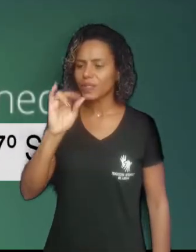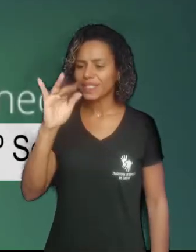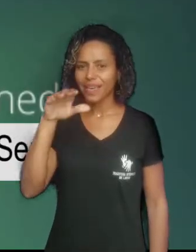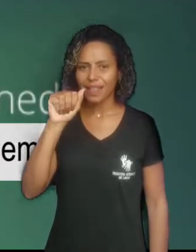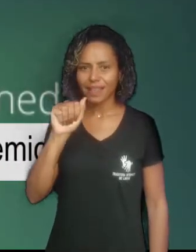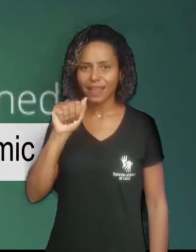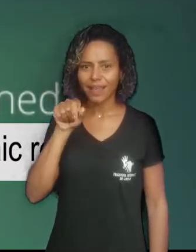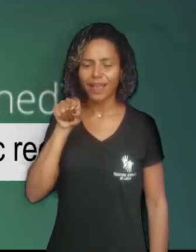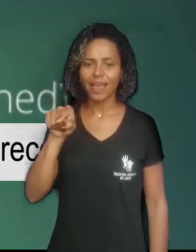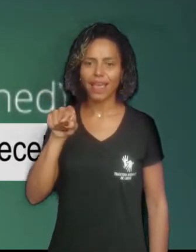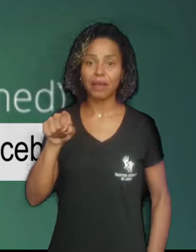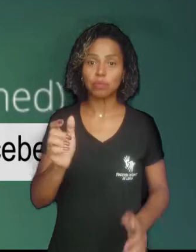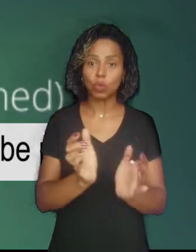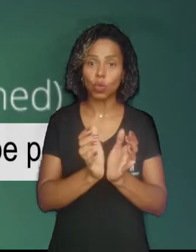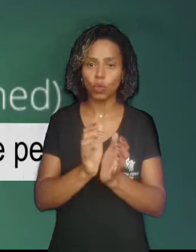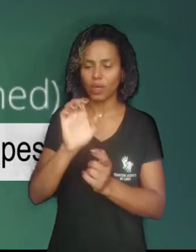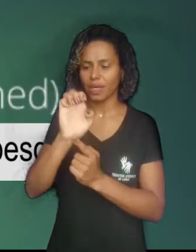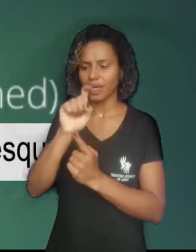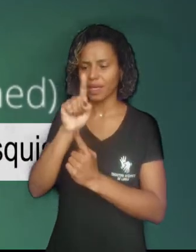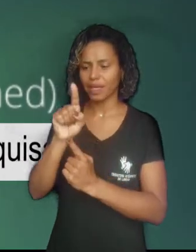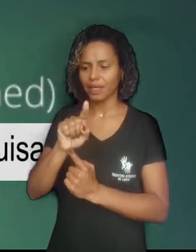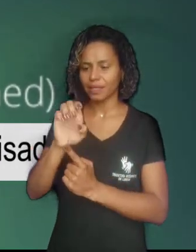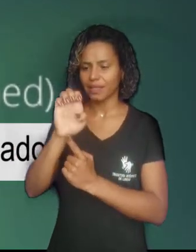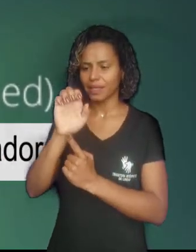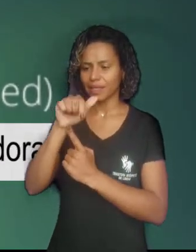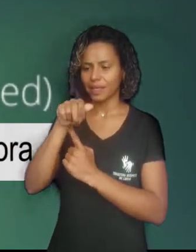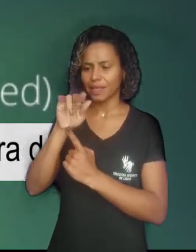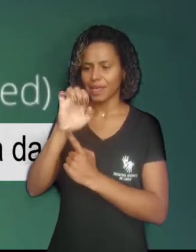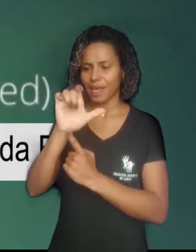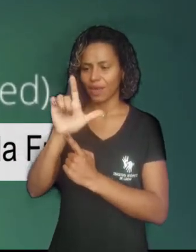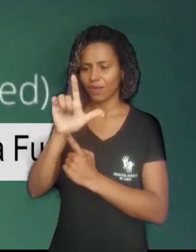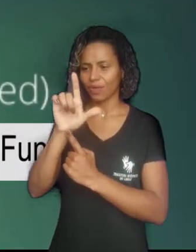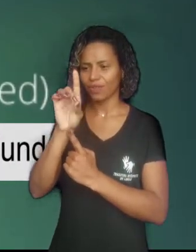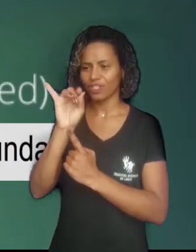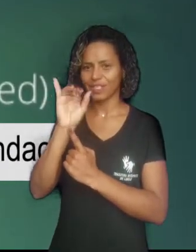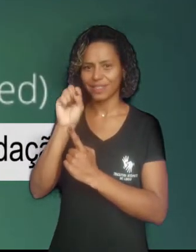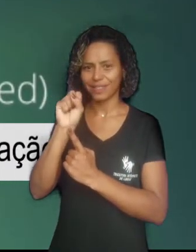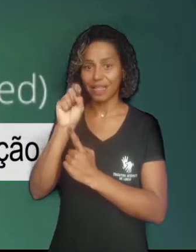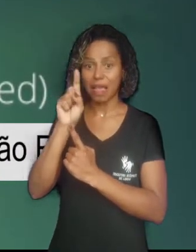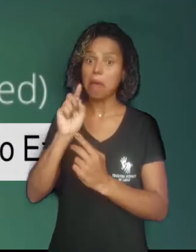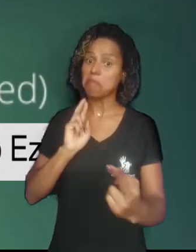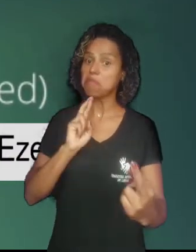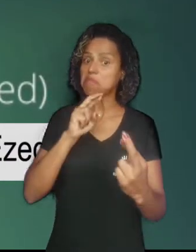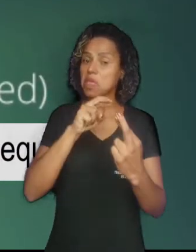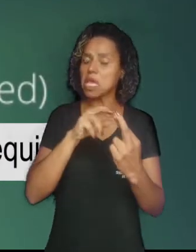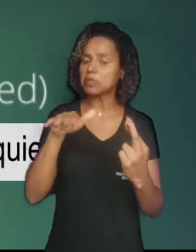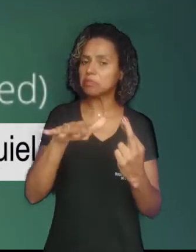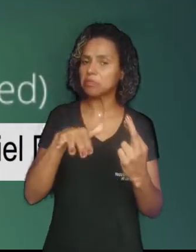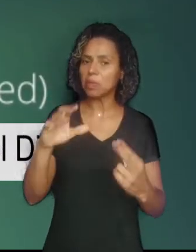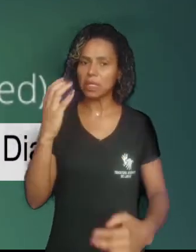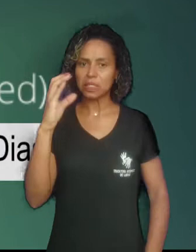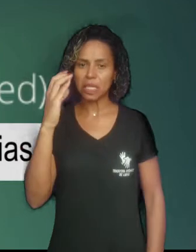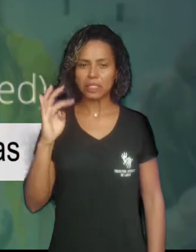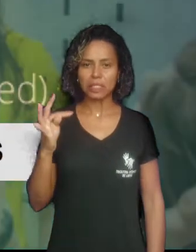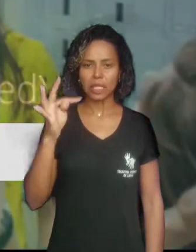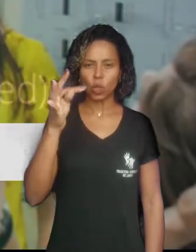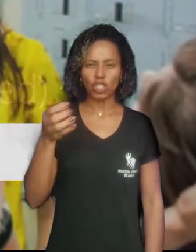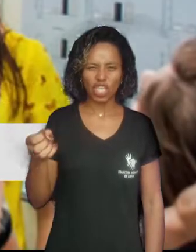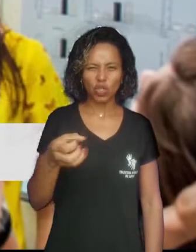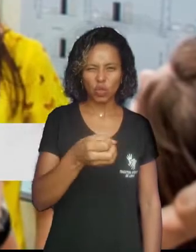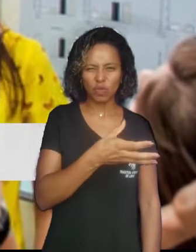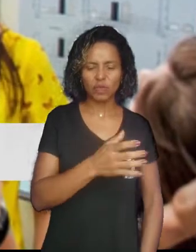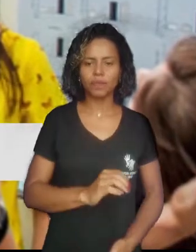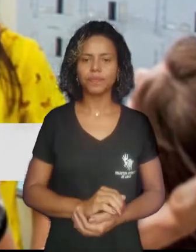Luciana Maria Silva da fundação Ezequiel Dias referência na área de Ciência Tecnologia e inovação